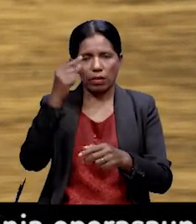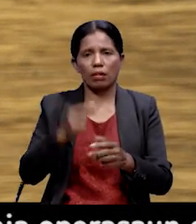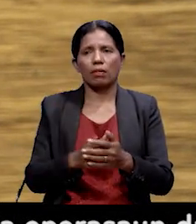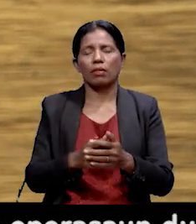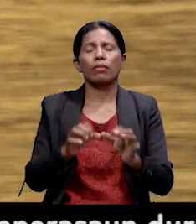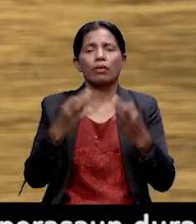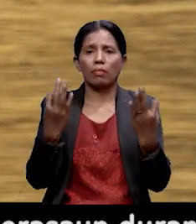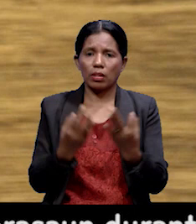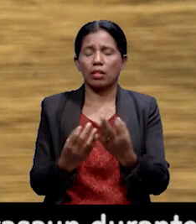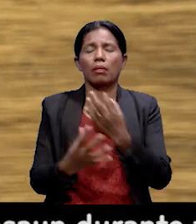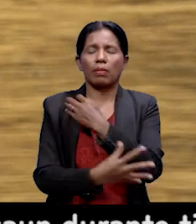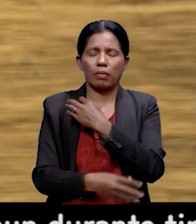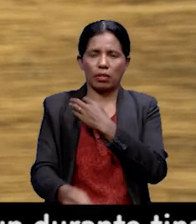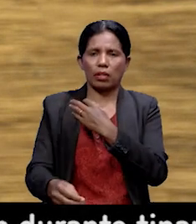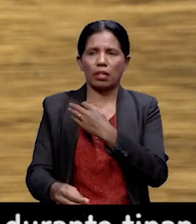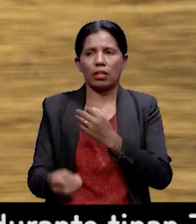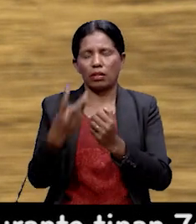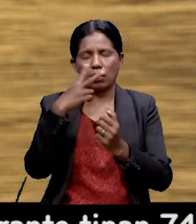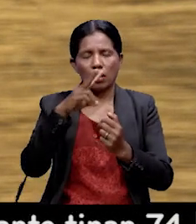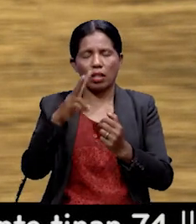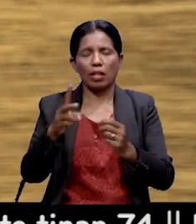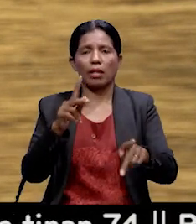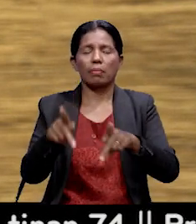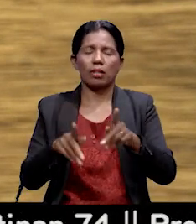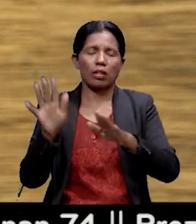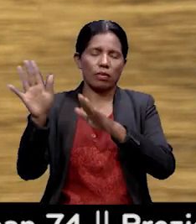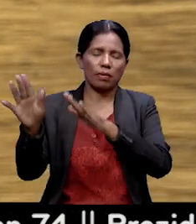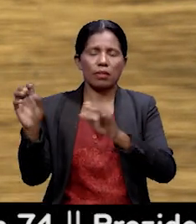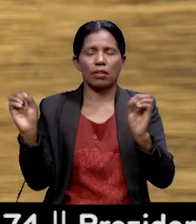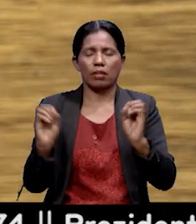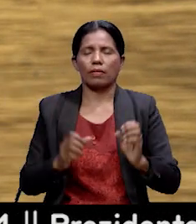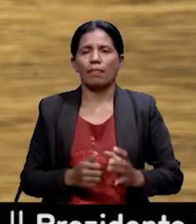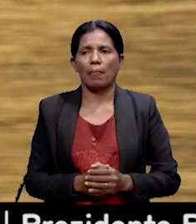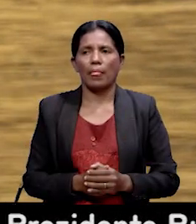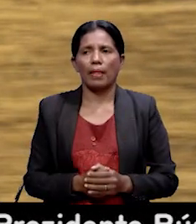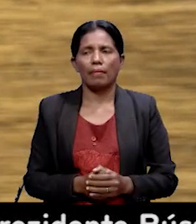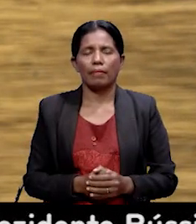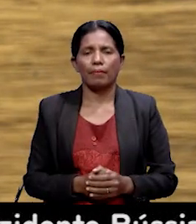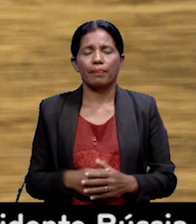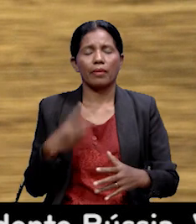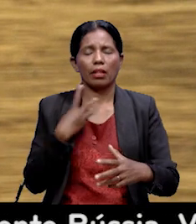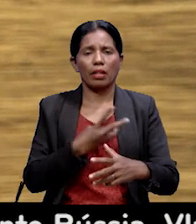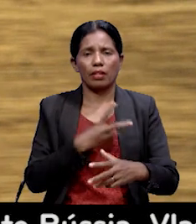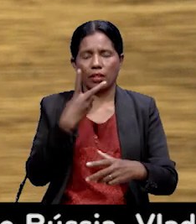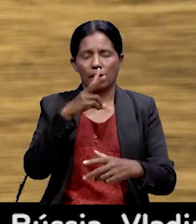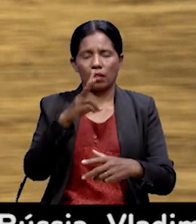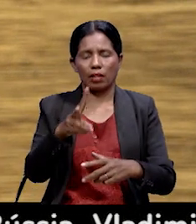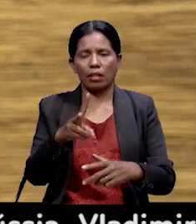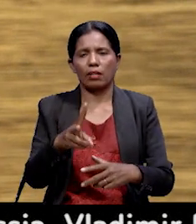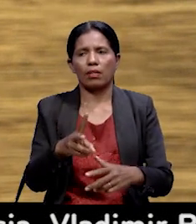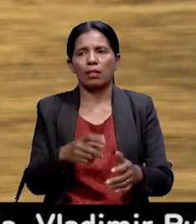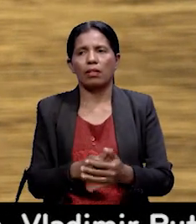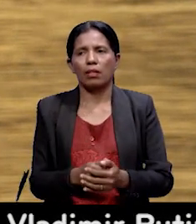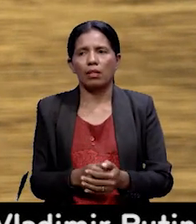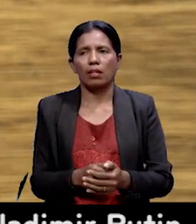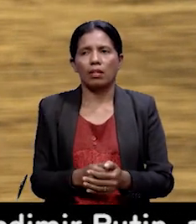mais pobres, os trabalhadores rurais e menos qualificados, foram aquelas que sofreram a maior